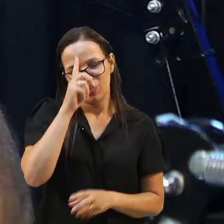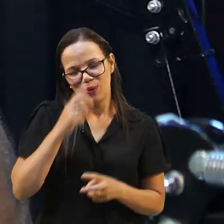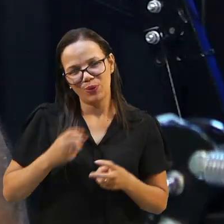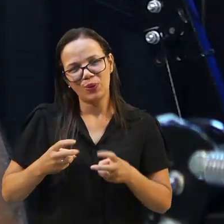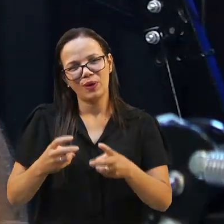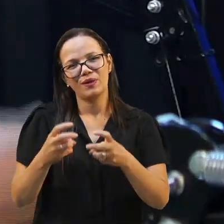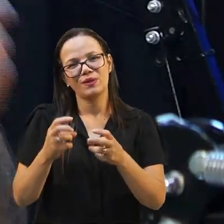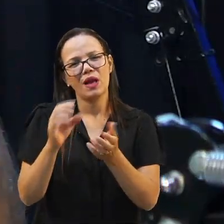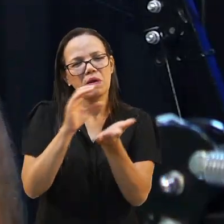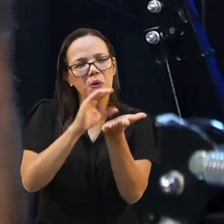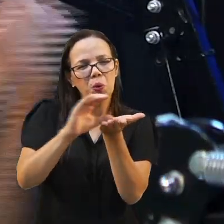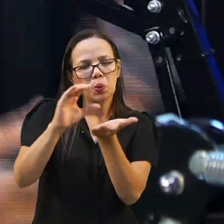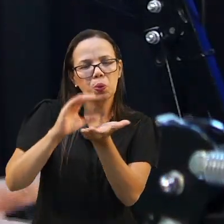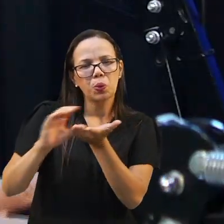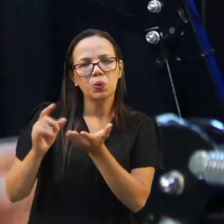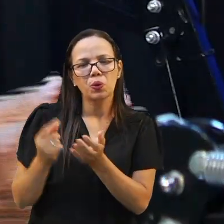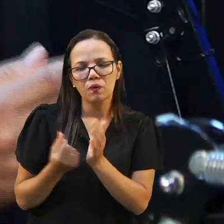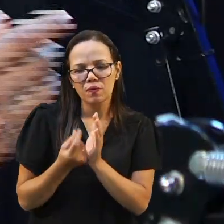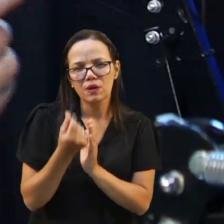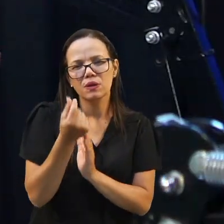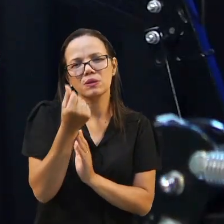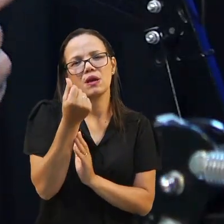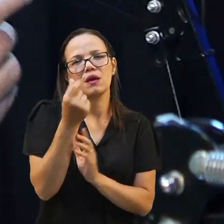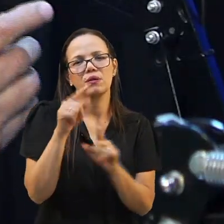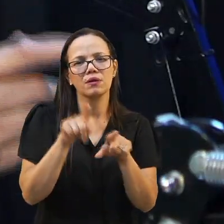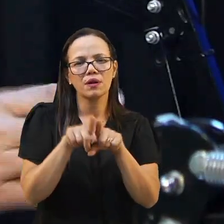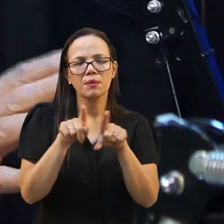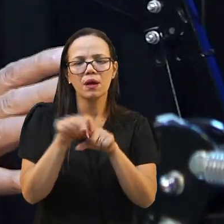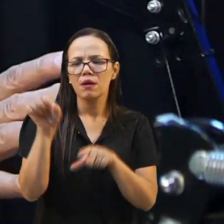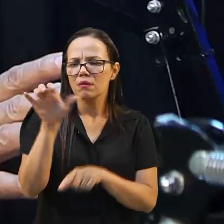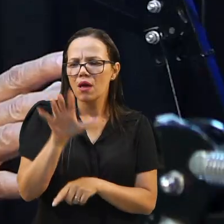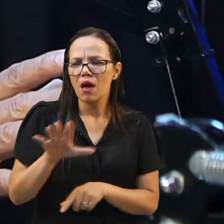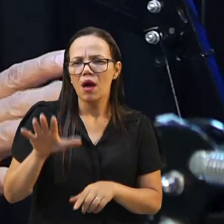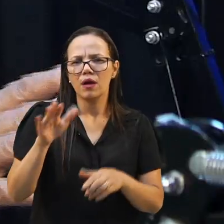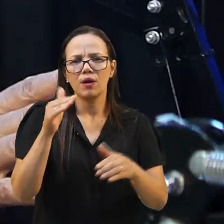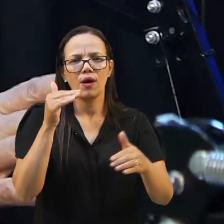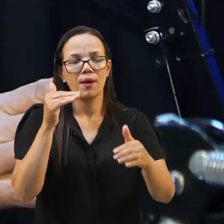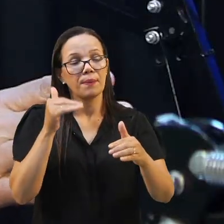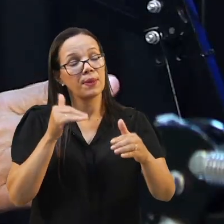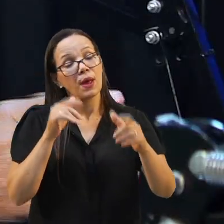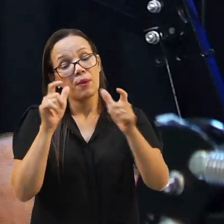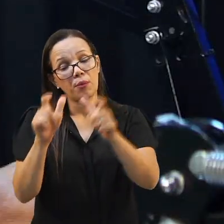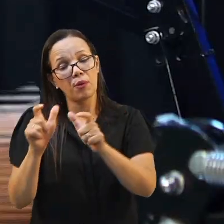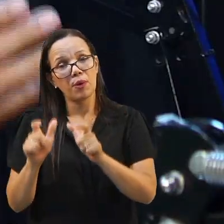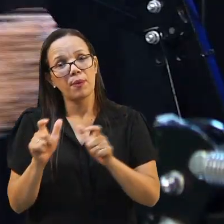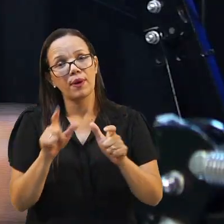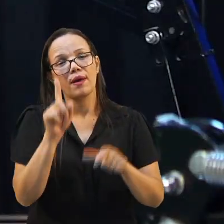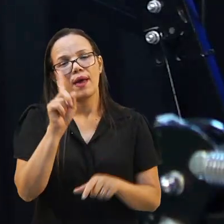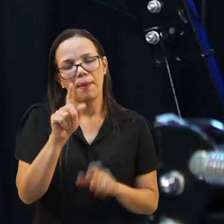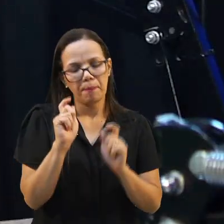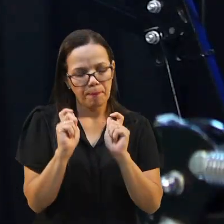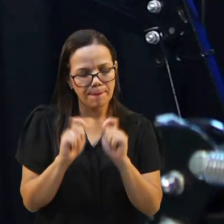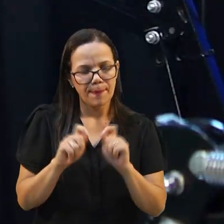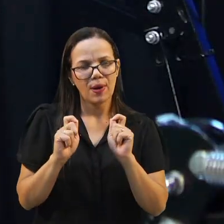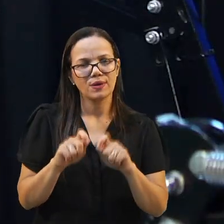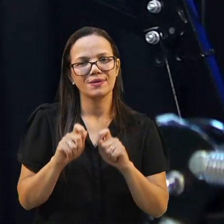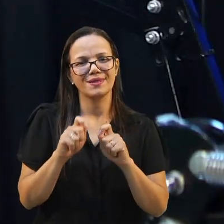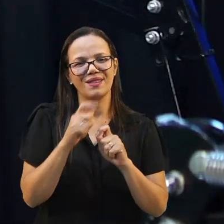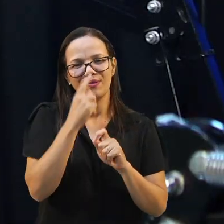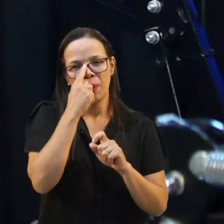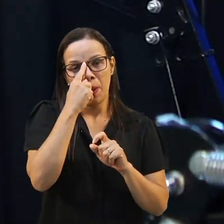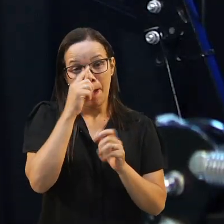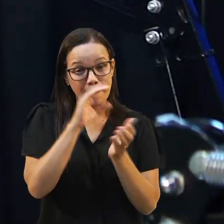recursos financeiros, em área física, isso é possível, mas